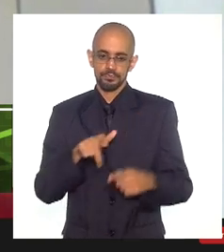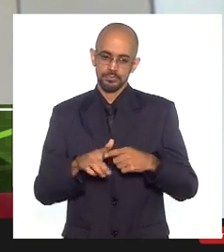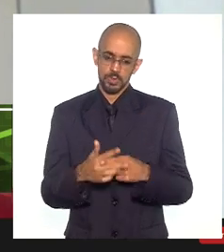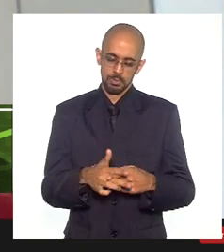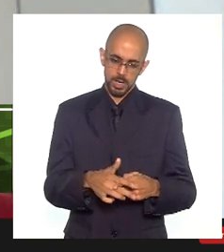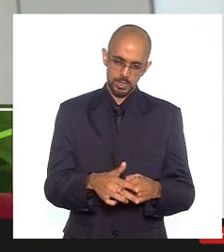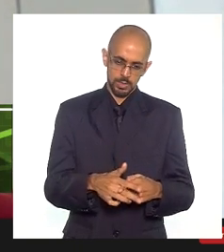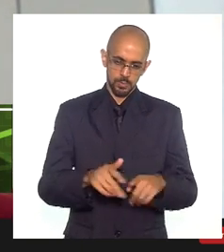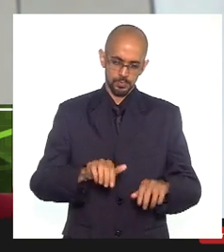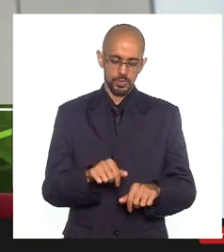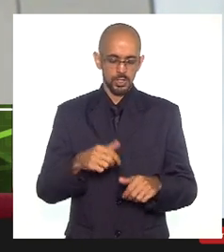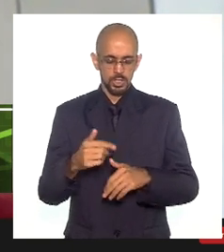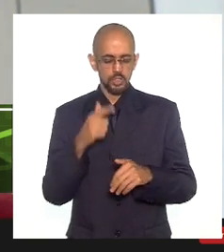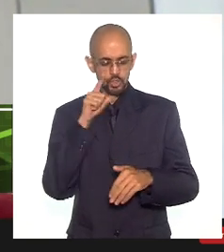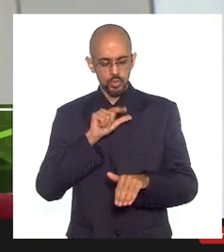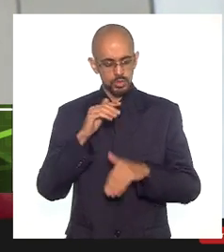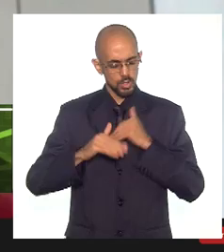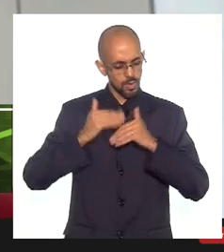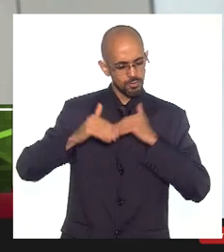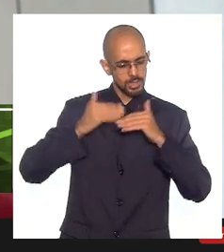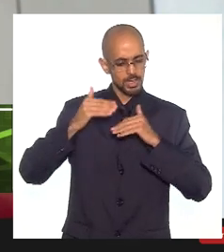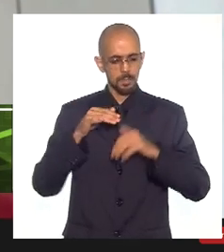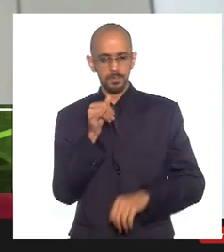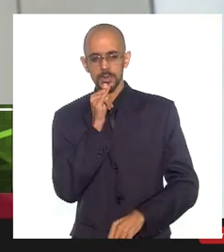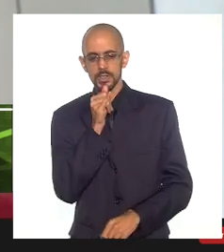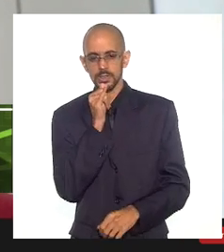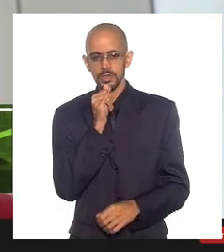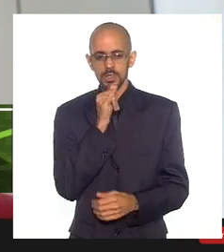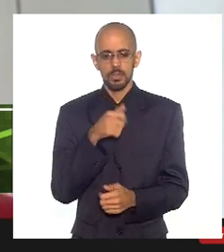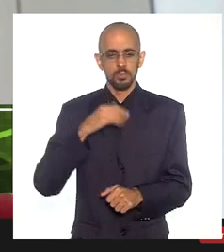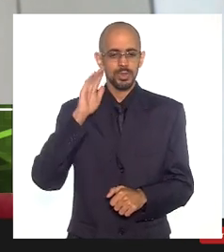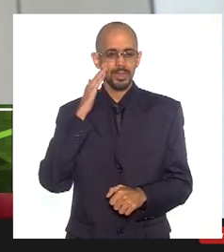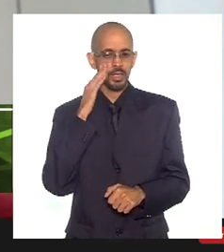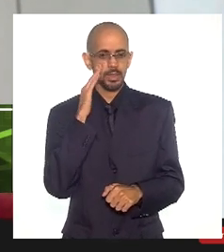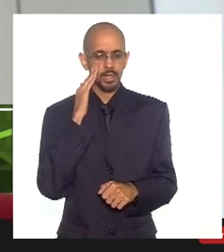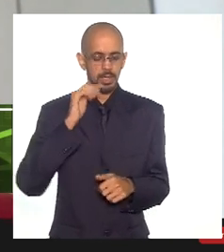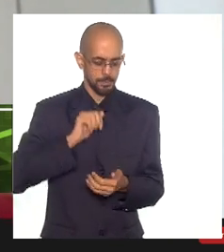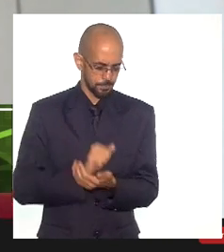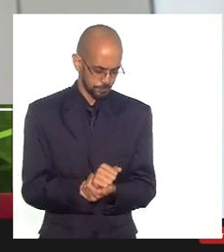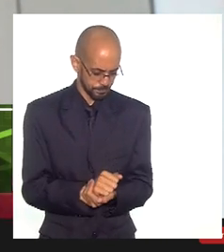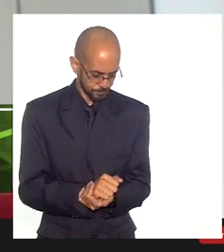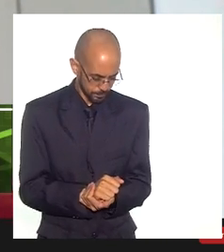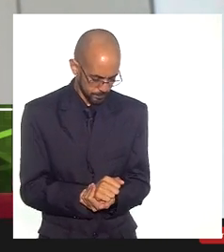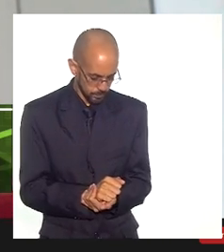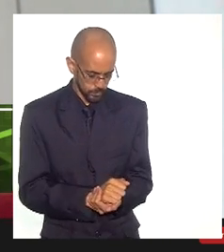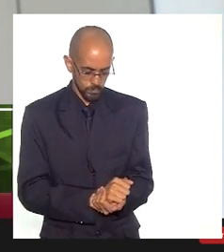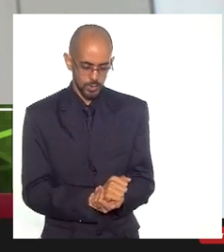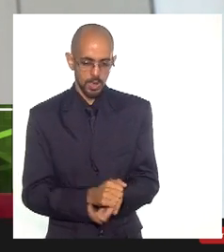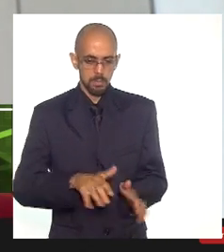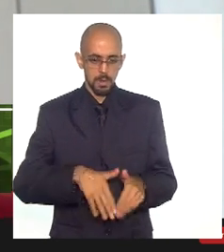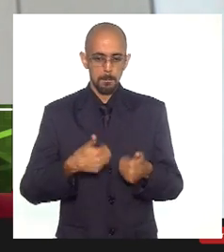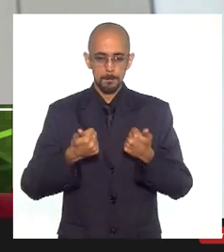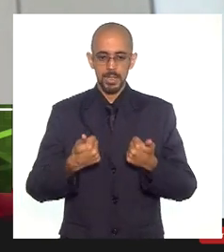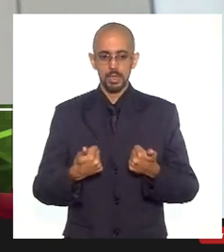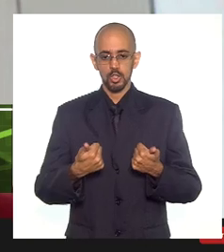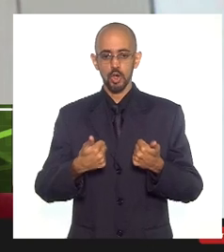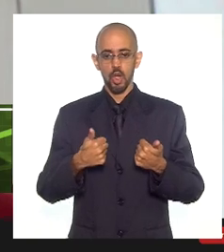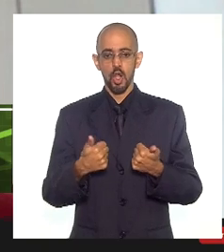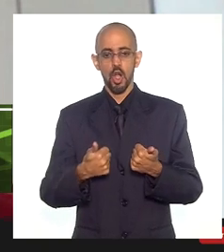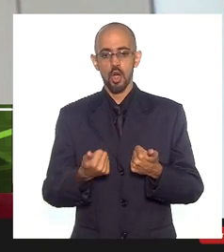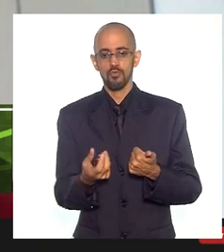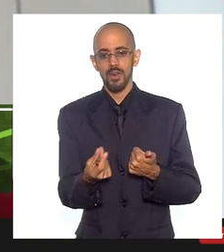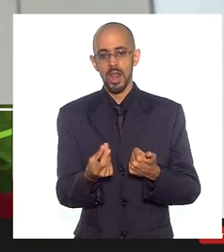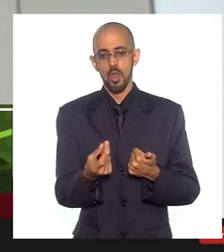entendimentos que são muito importantes. Por exemplo, a gente conseguiu na educação uma melhoria no valor do auxílio